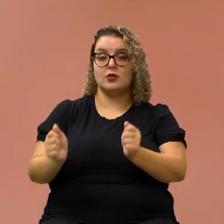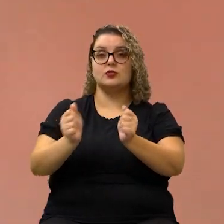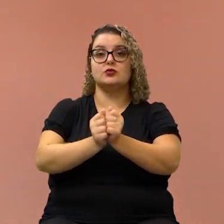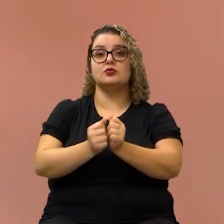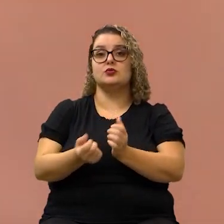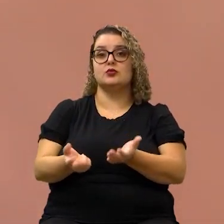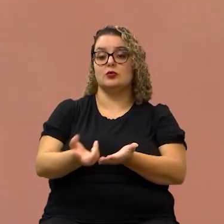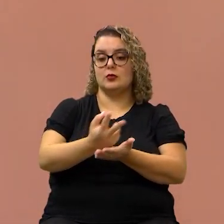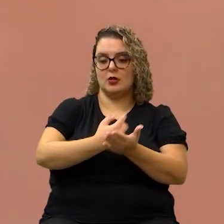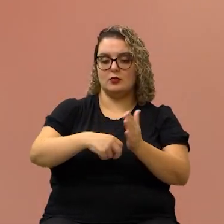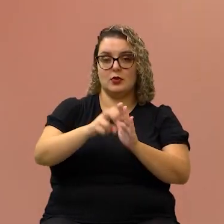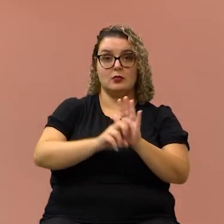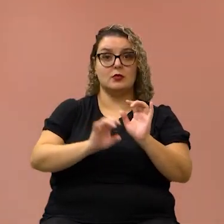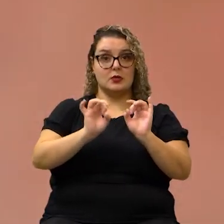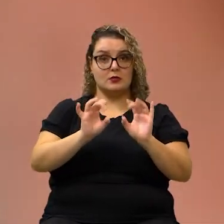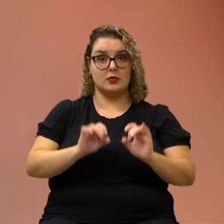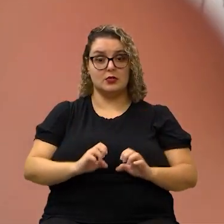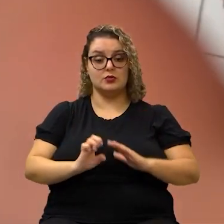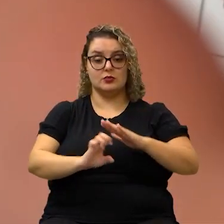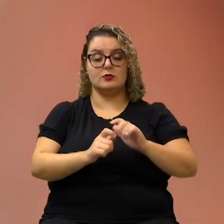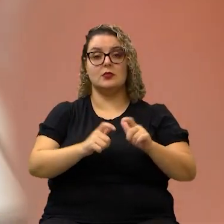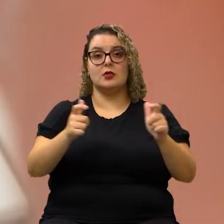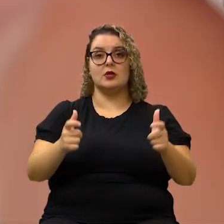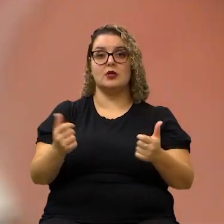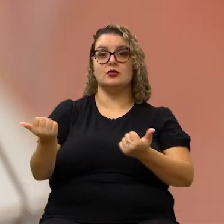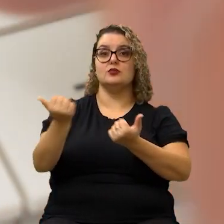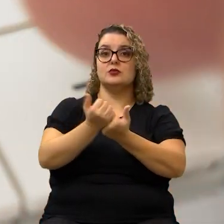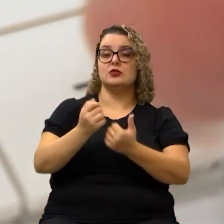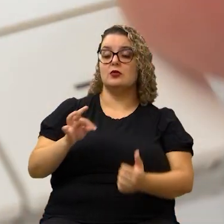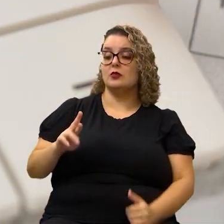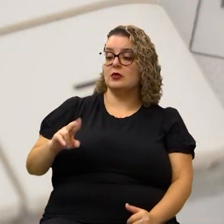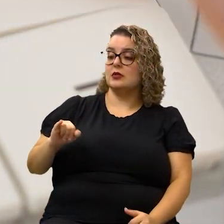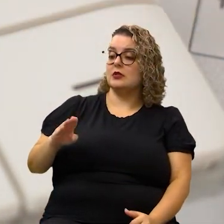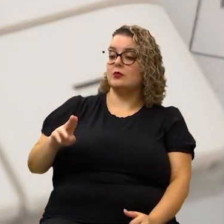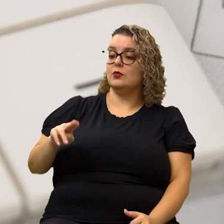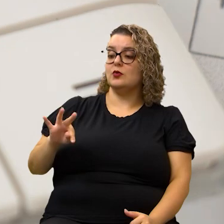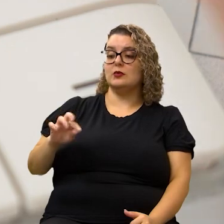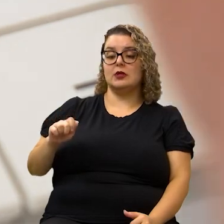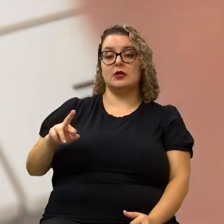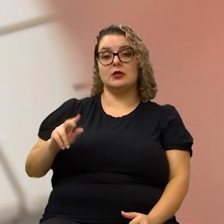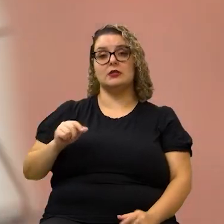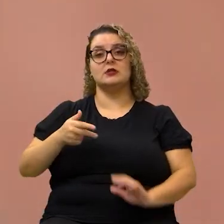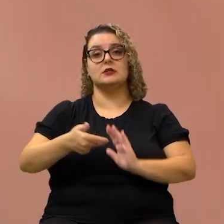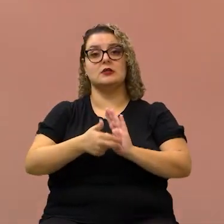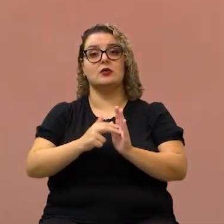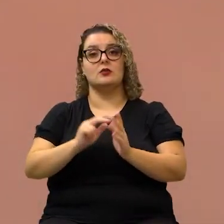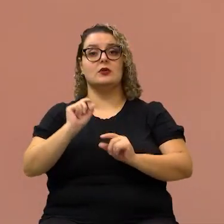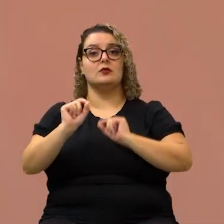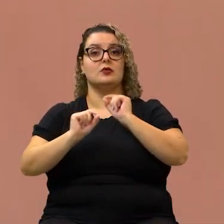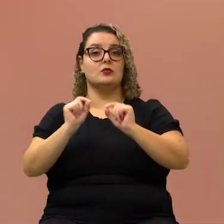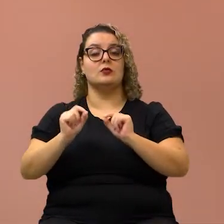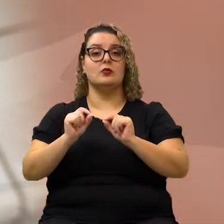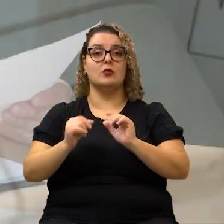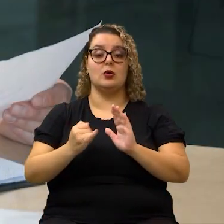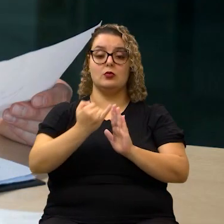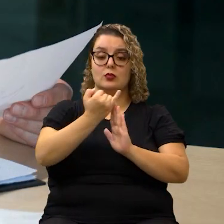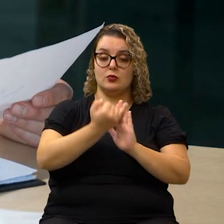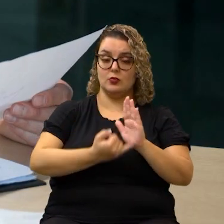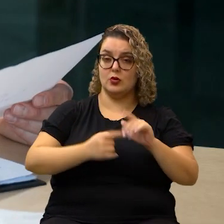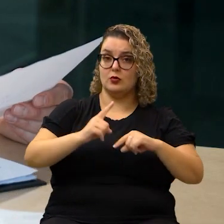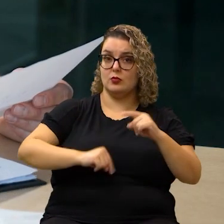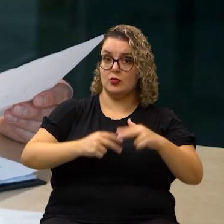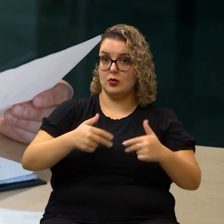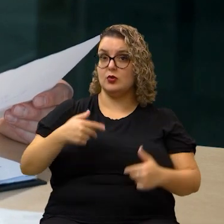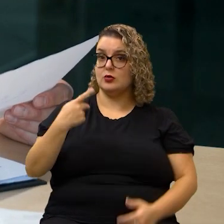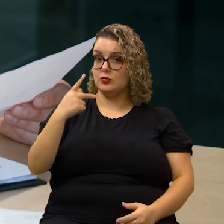uma tributação específica de empresas maiores chamada substituição tributária. A substituição tributária significa que o imposto daquele